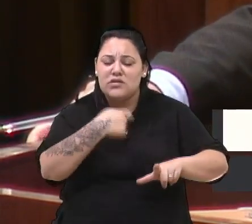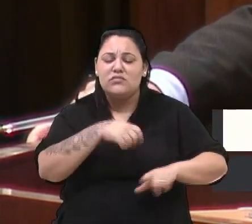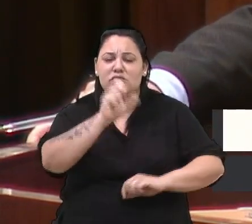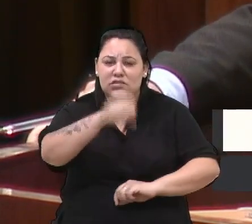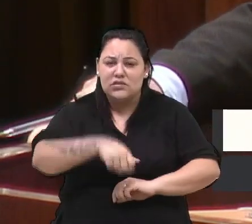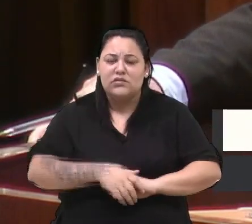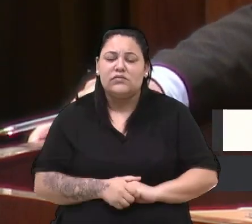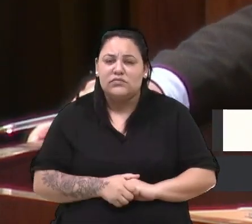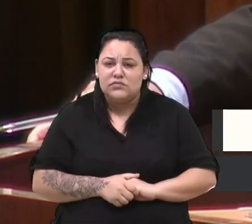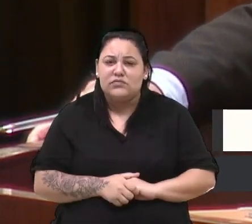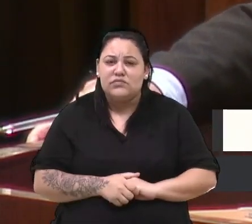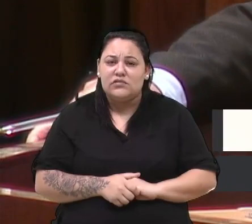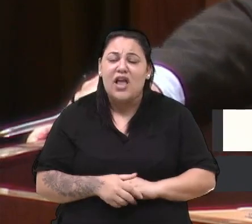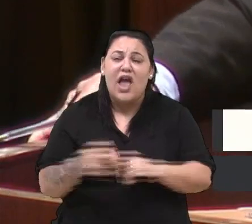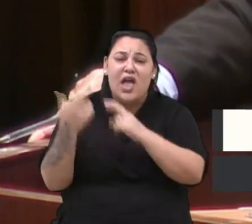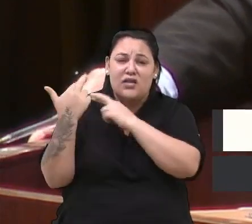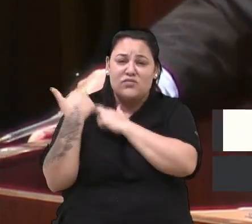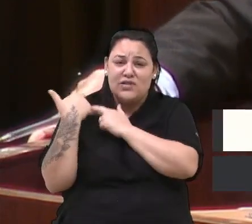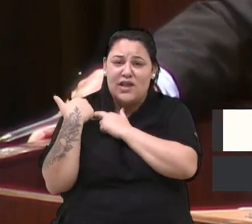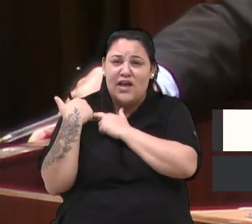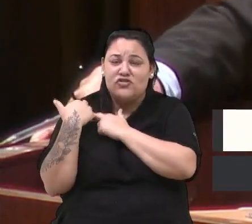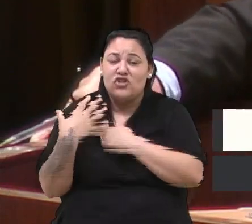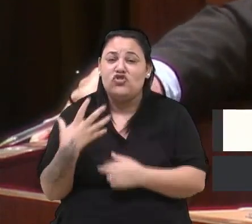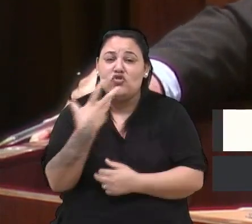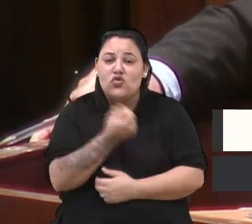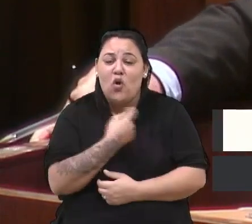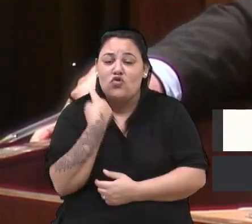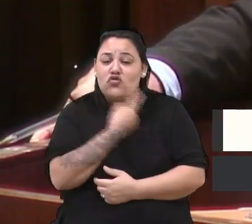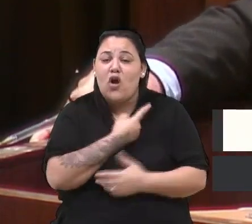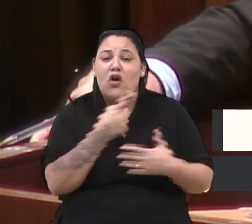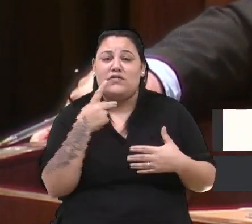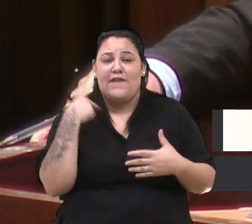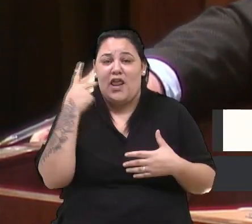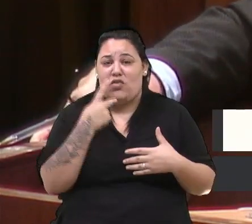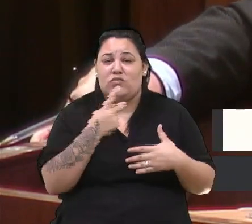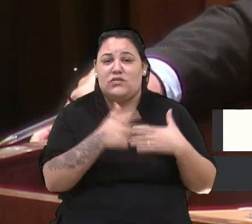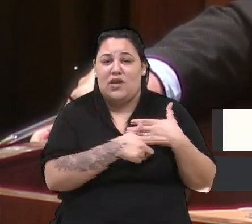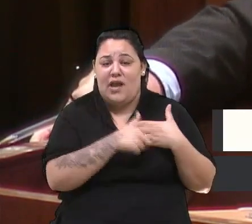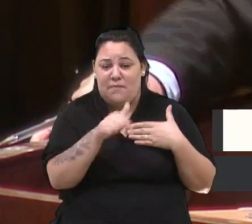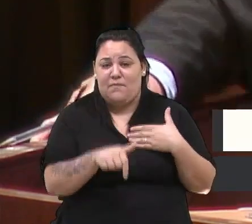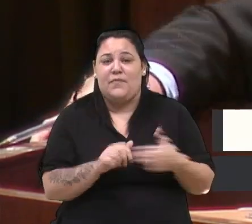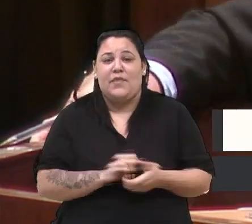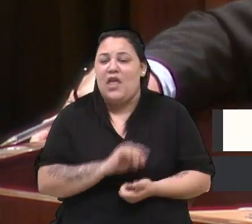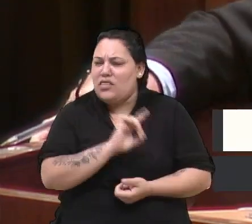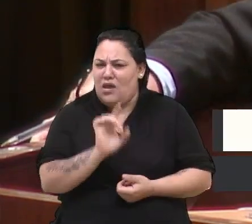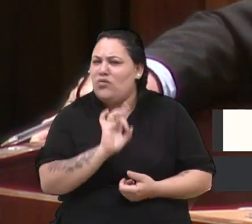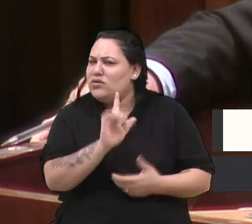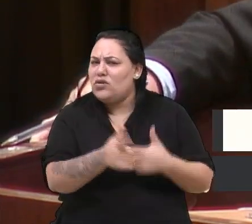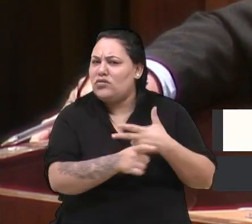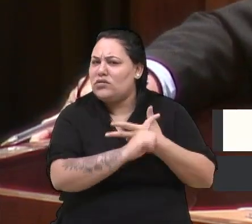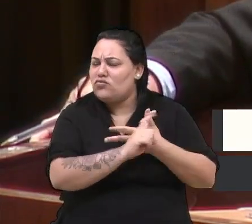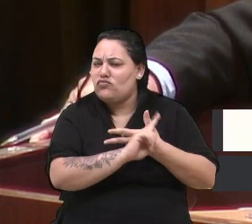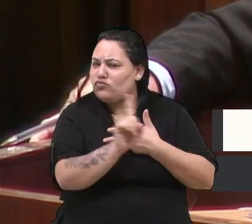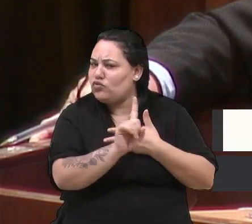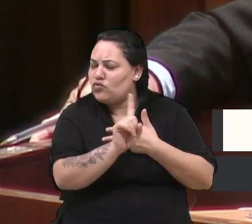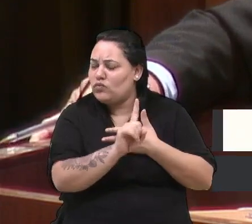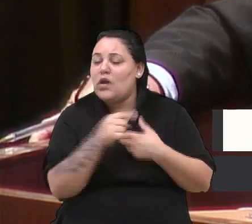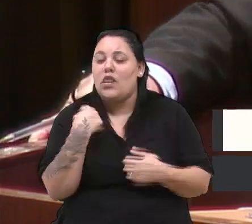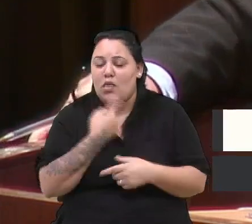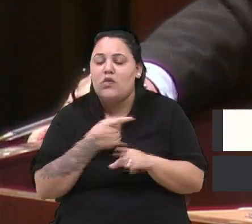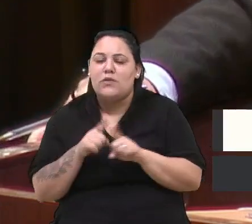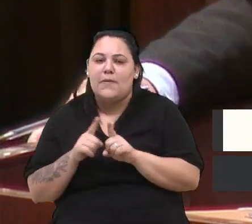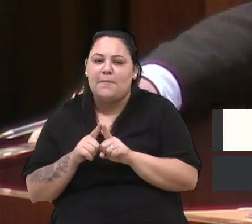que essa responsabilidade seja de todos nós, todos, não só do Executivo. E